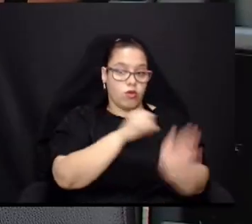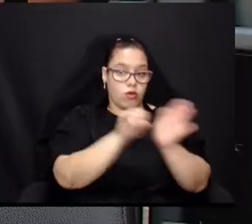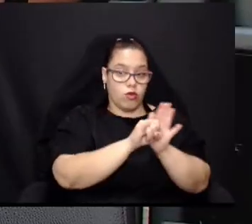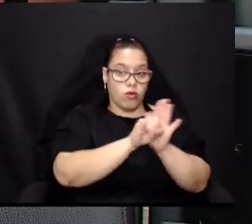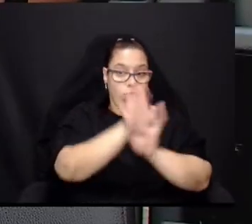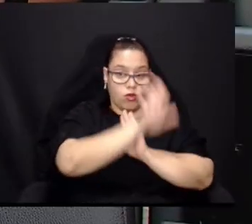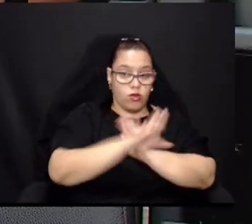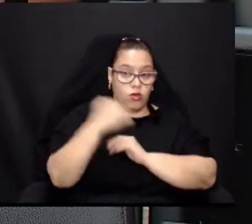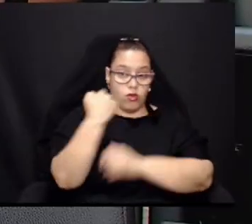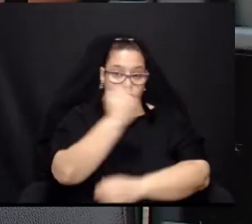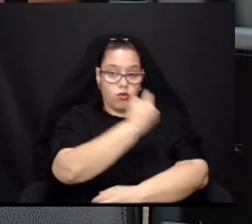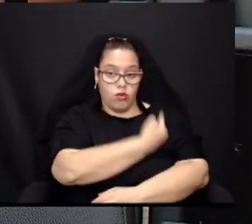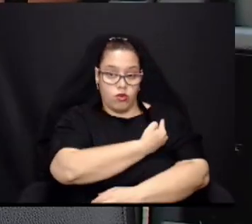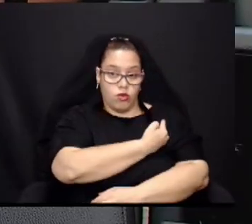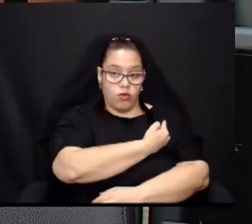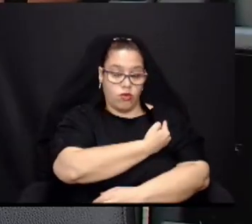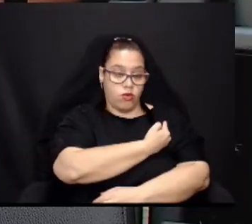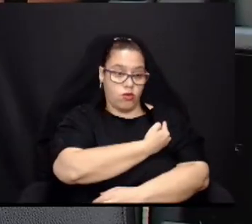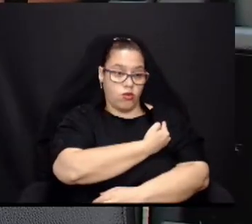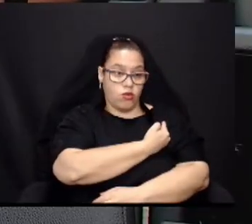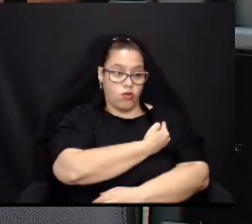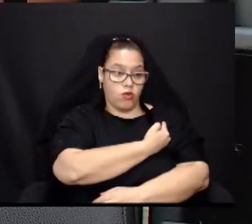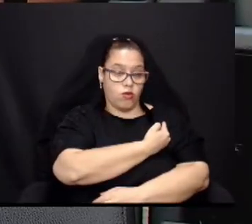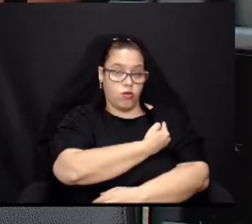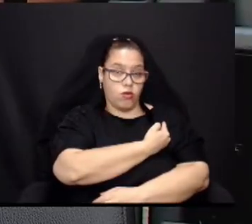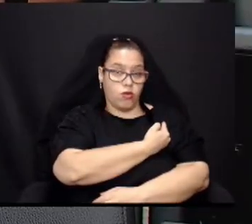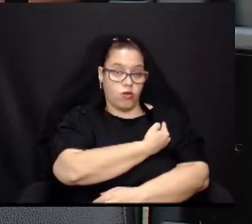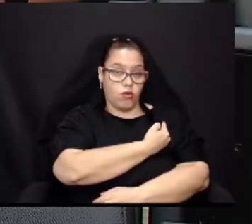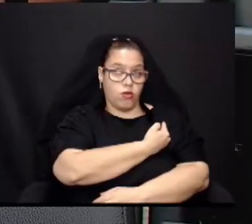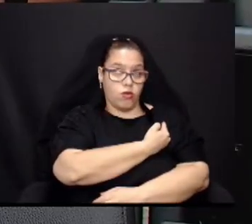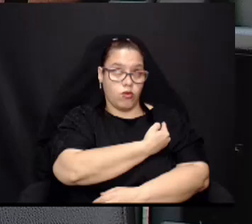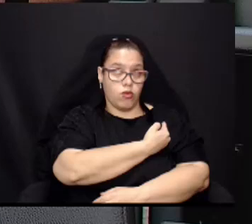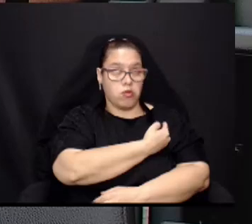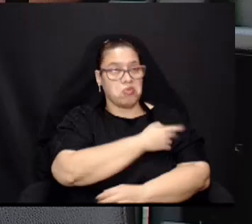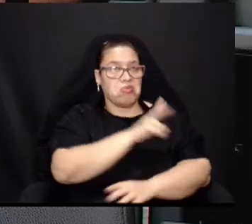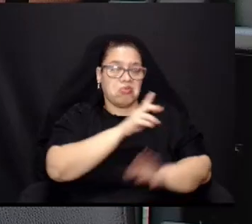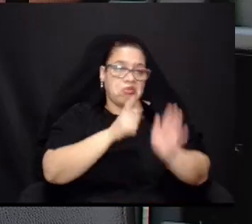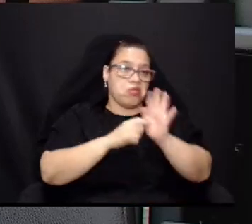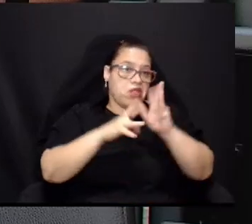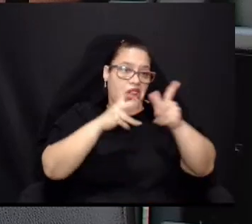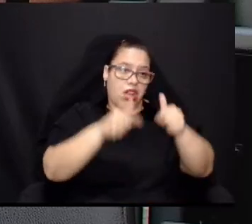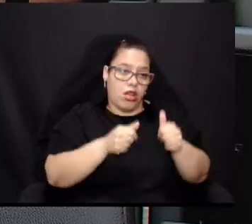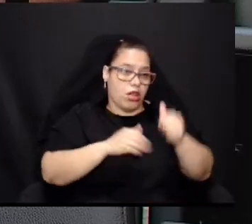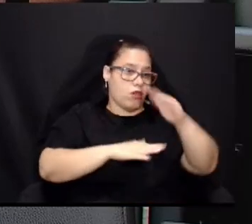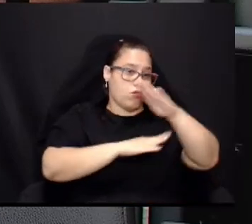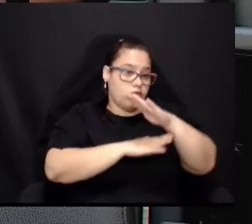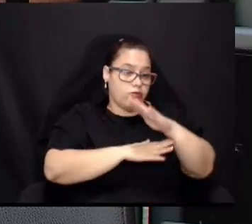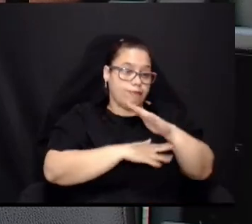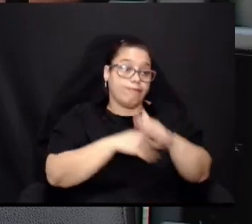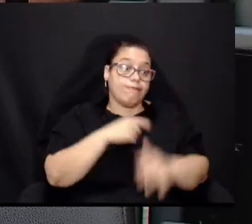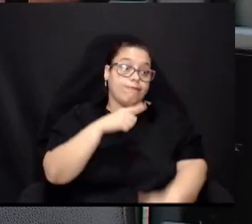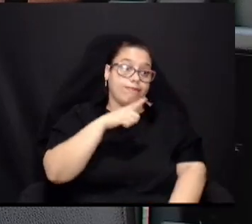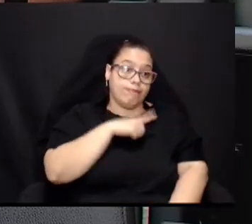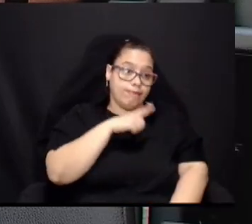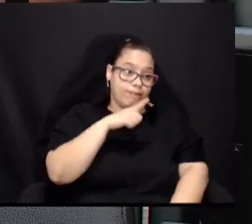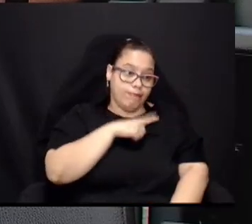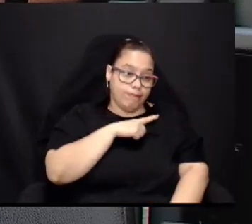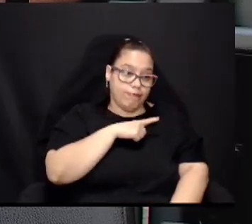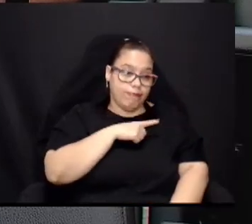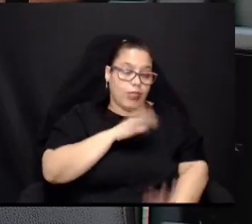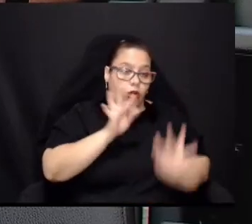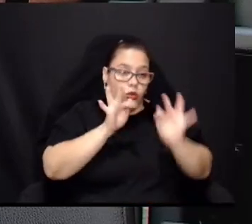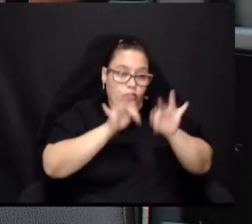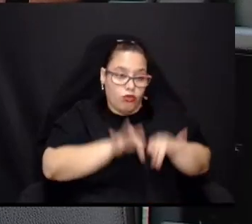nós, e sinalizar a casa inteira, né? Ainda estamos em elaboração, falta finalizar a parte dos